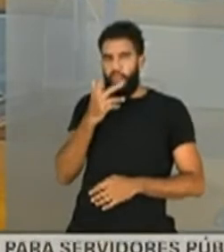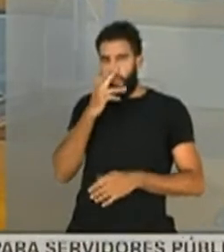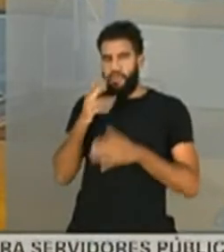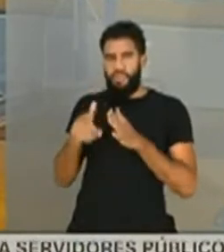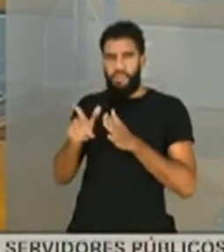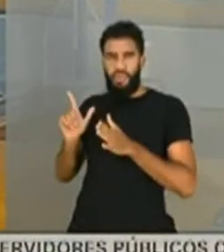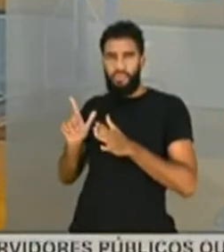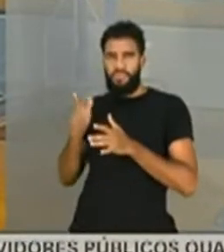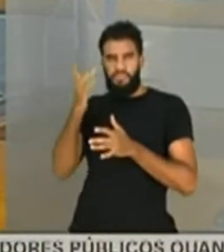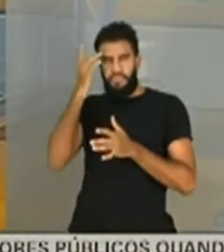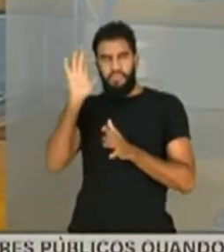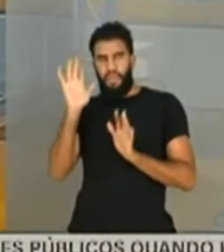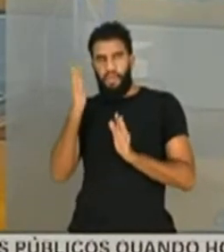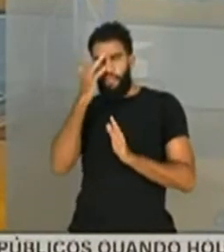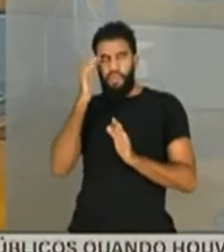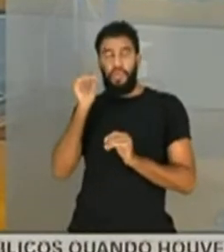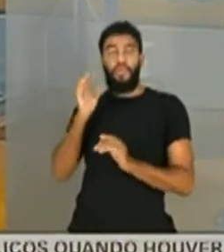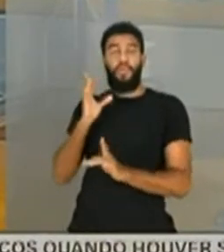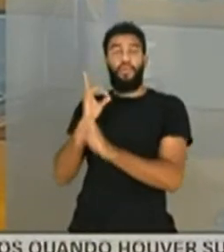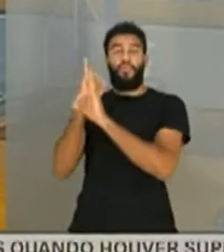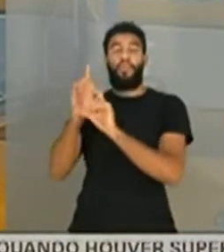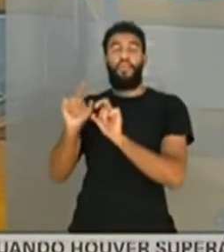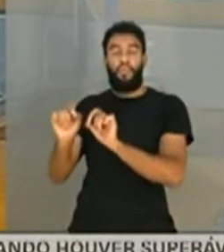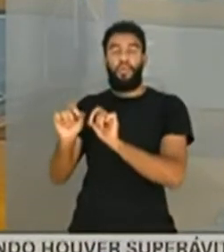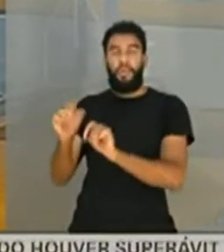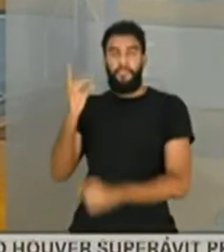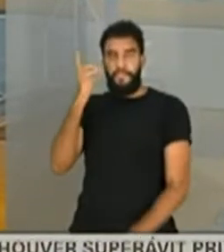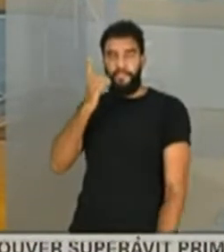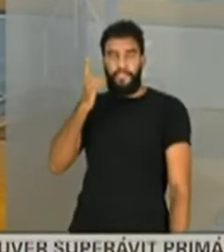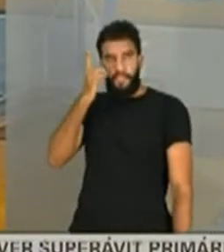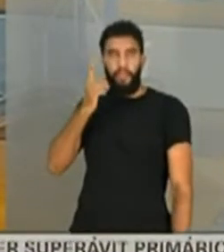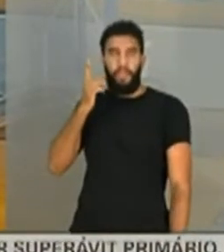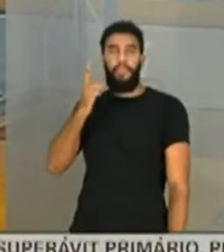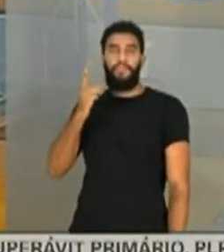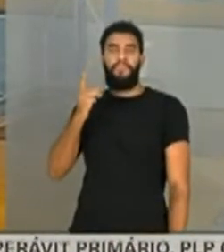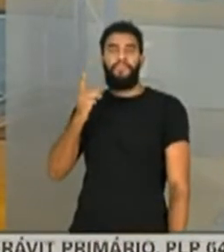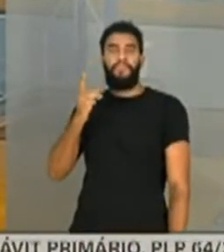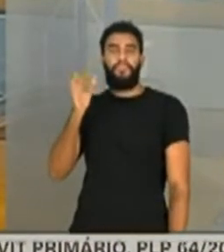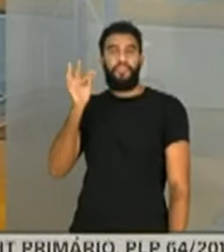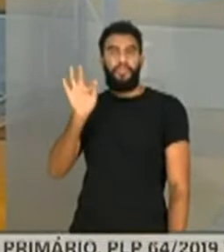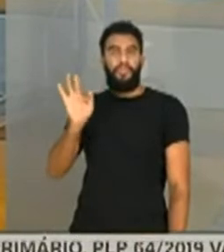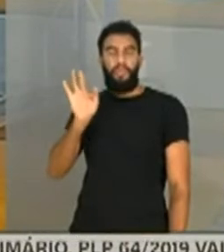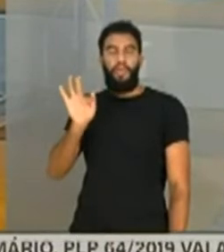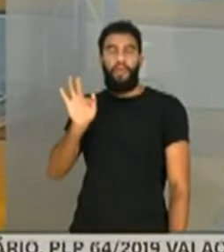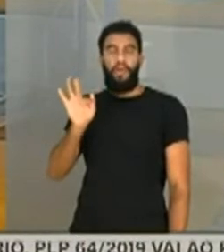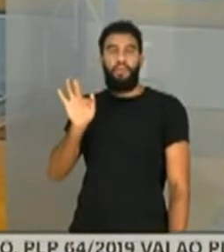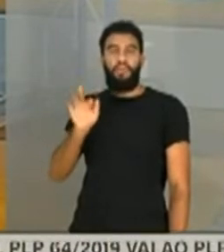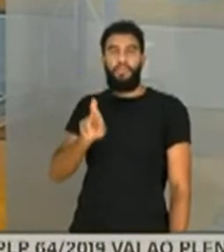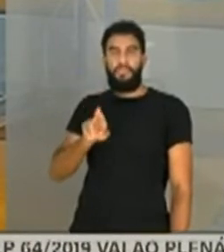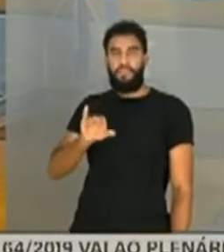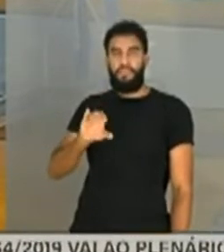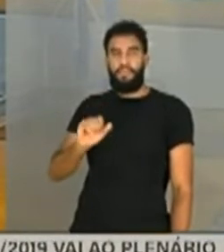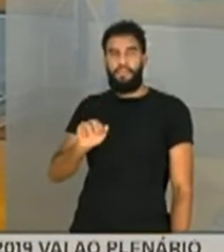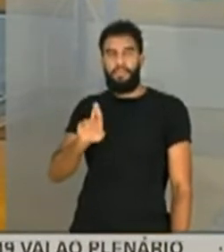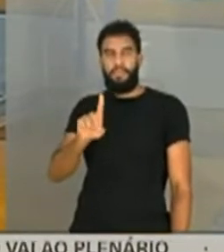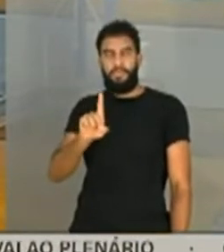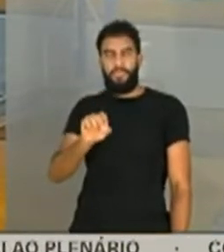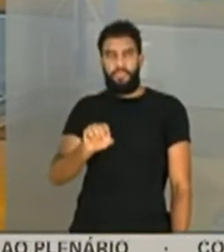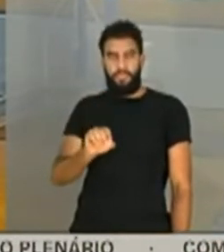específico, que encontrou o deputado federal Ricardo Barros